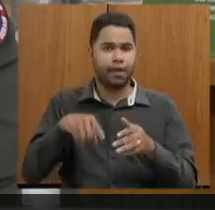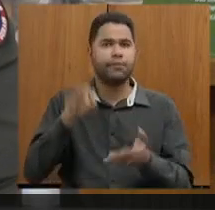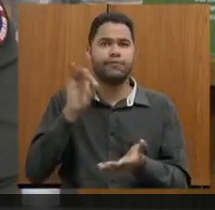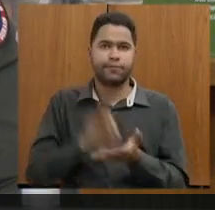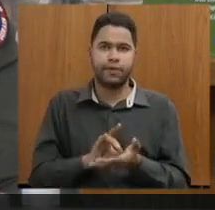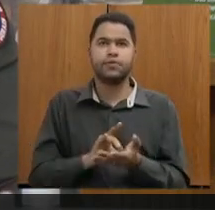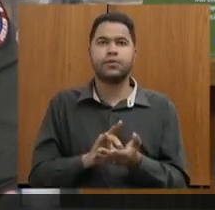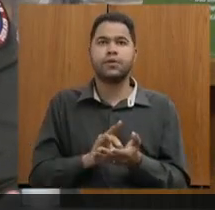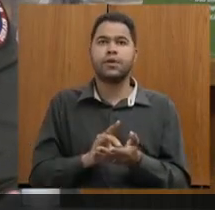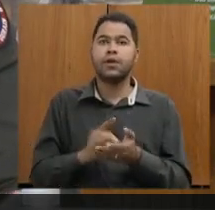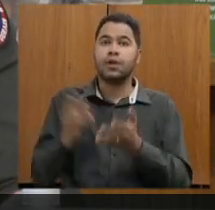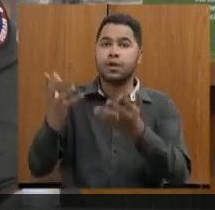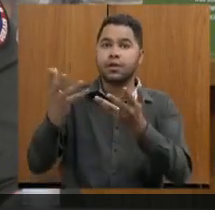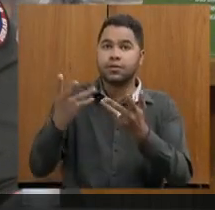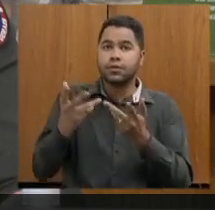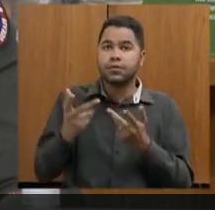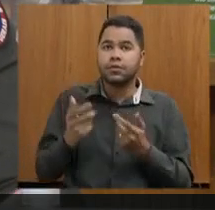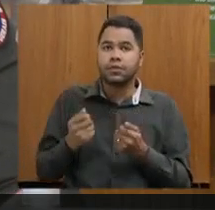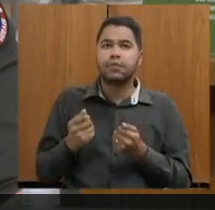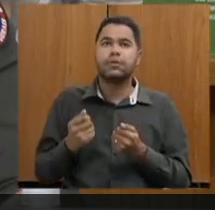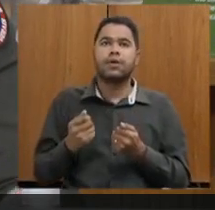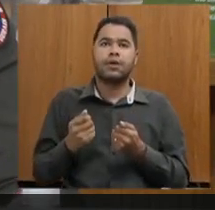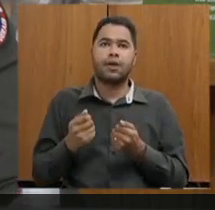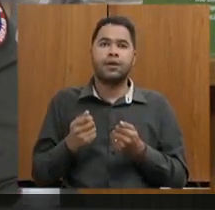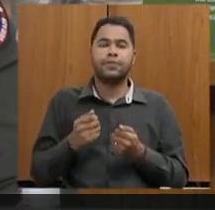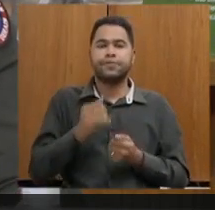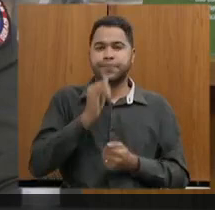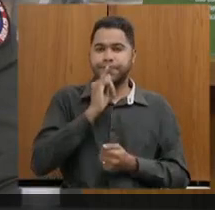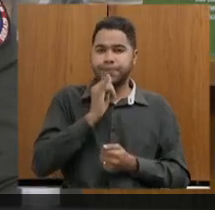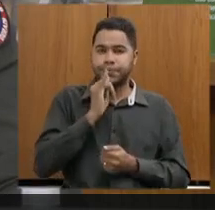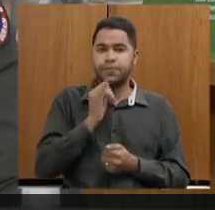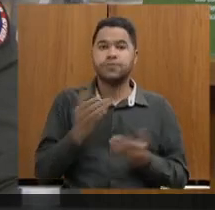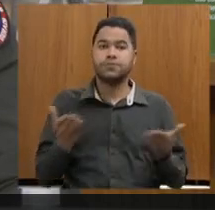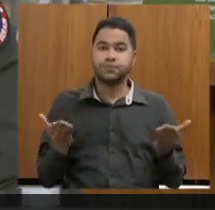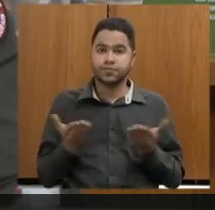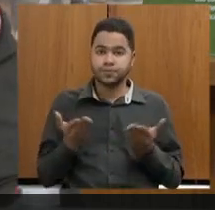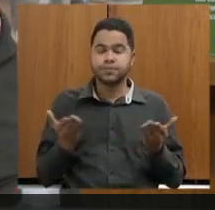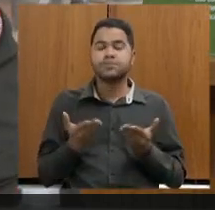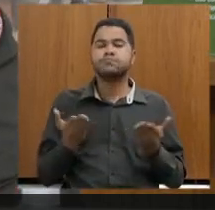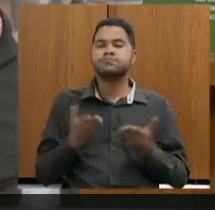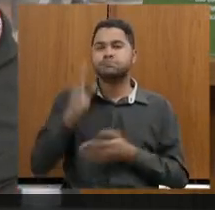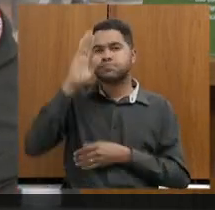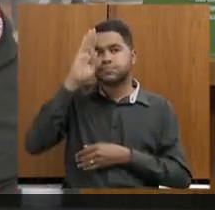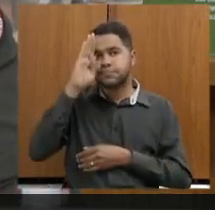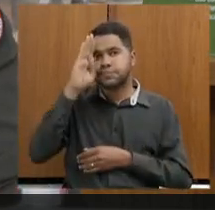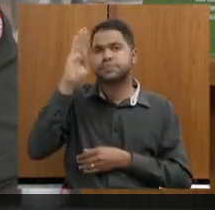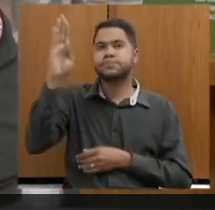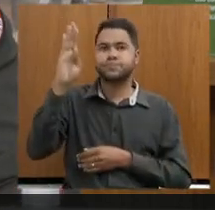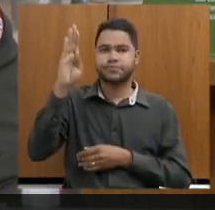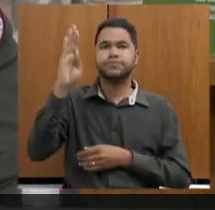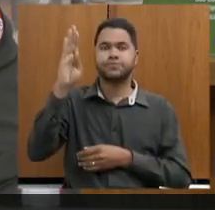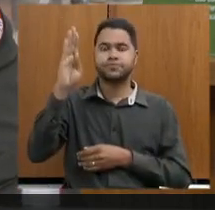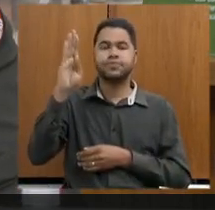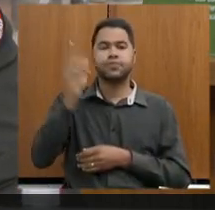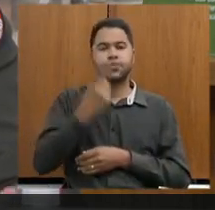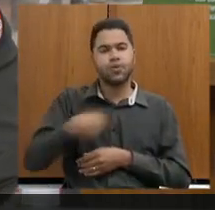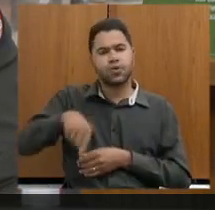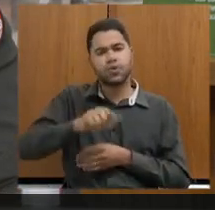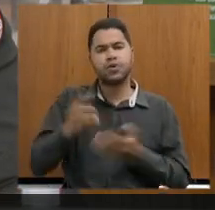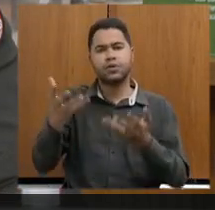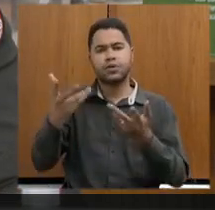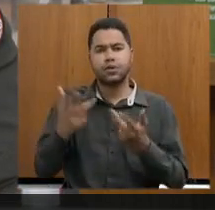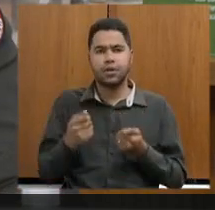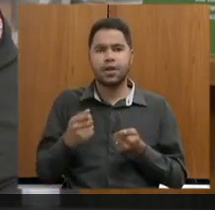fato que esse atendimento pré-hospitalar que é hoje a principal ocorrência operacional que nós